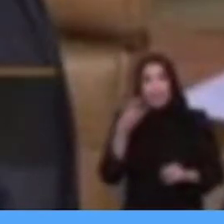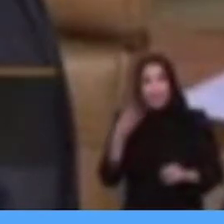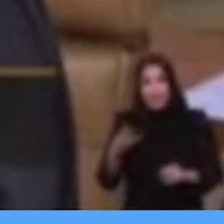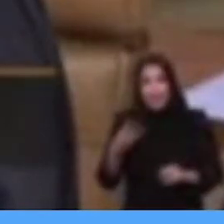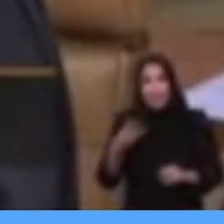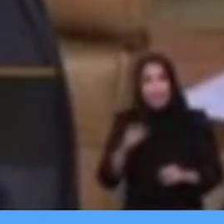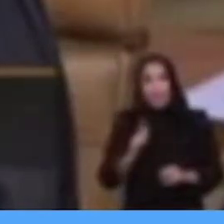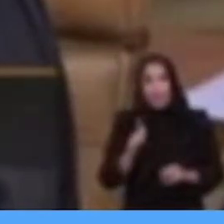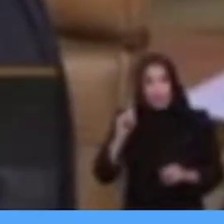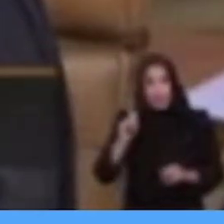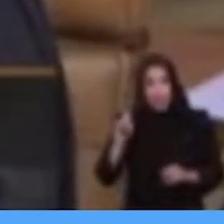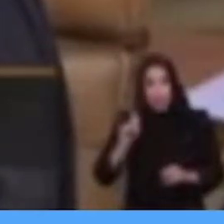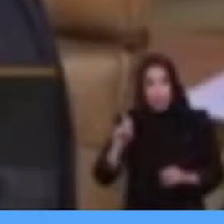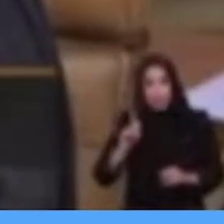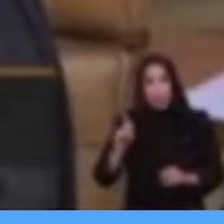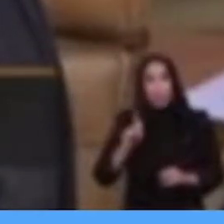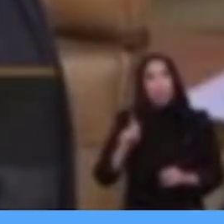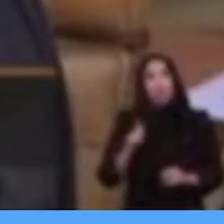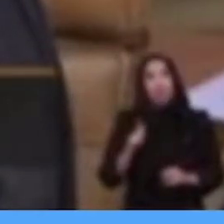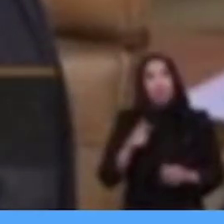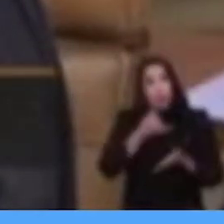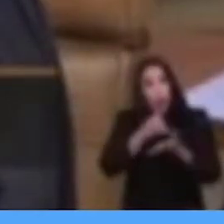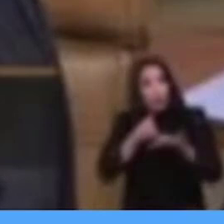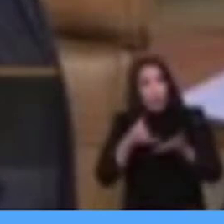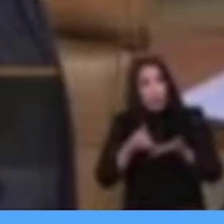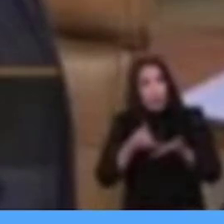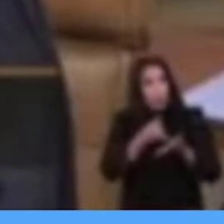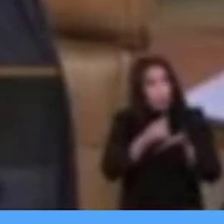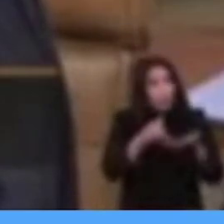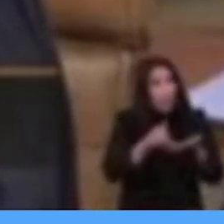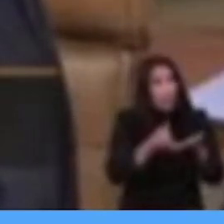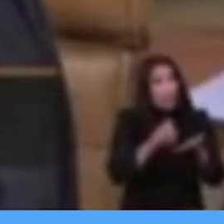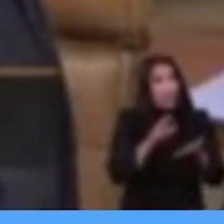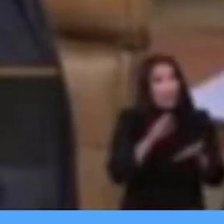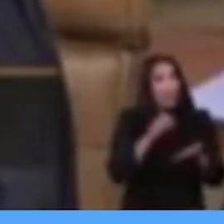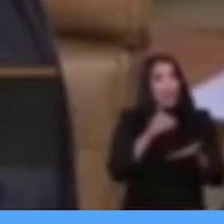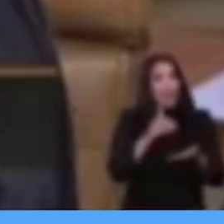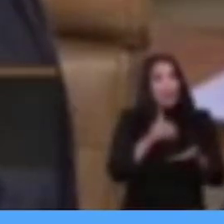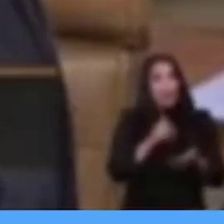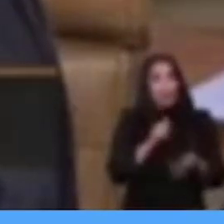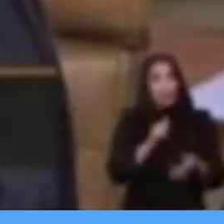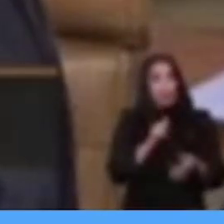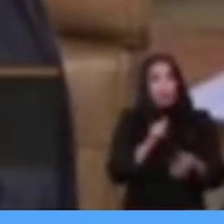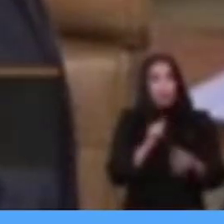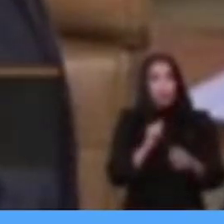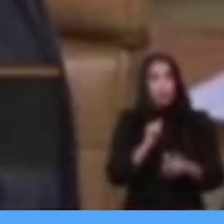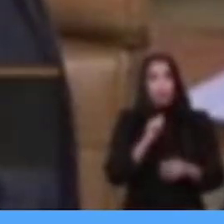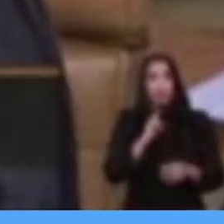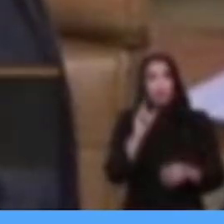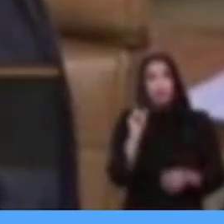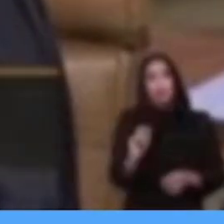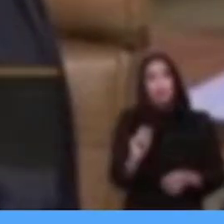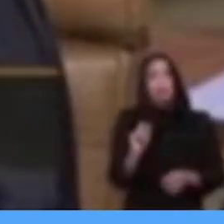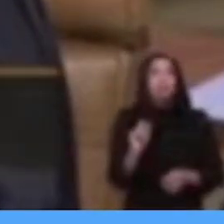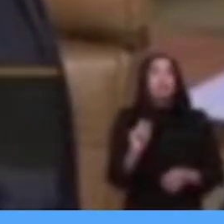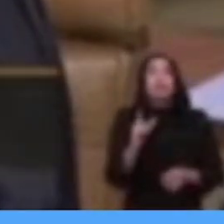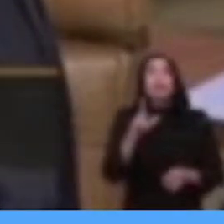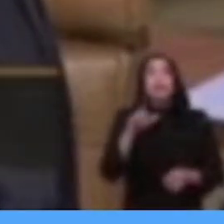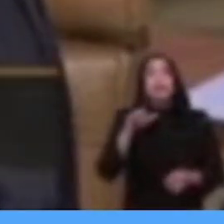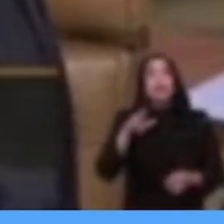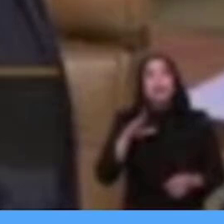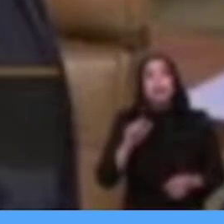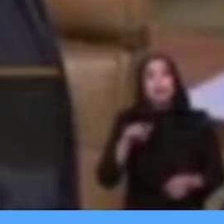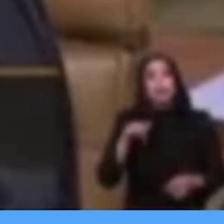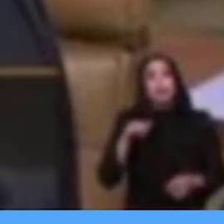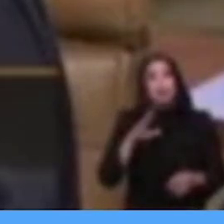de cocaína. O estudo foi feito com cocaína, crack e maconha. 33 gramas de